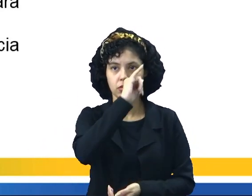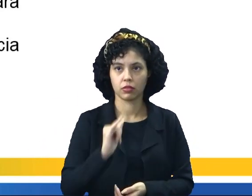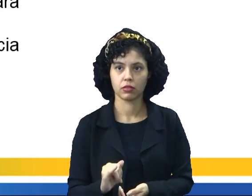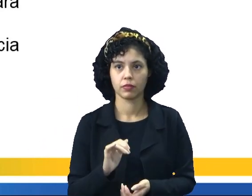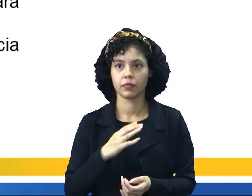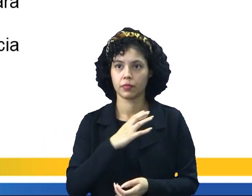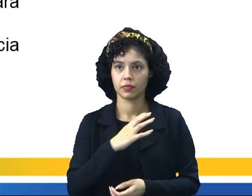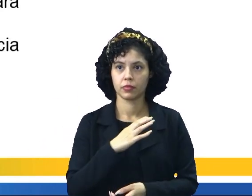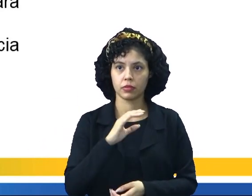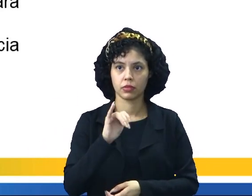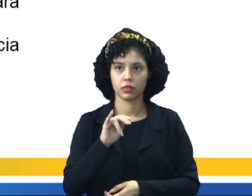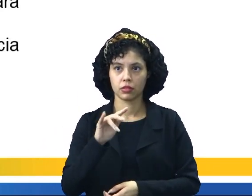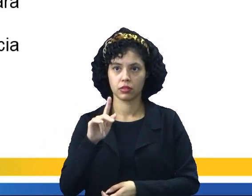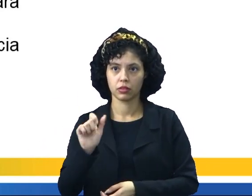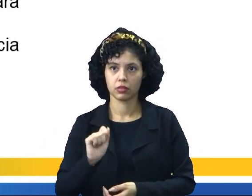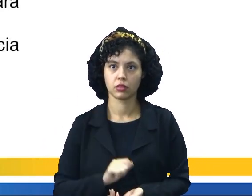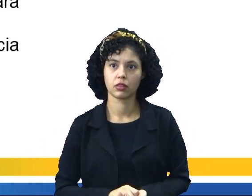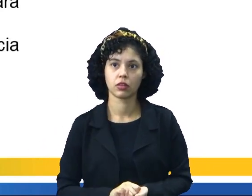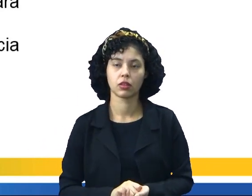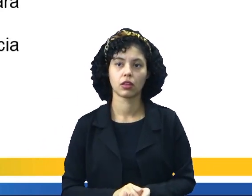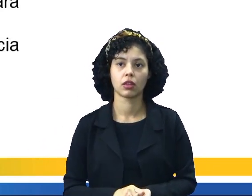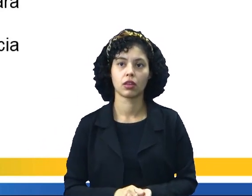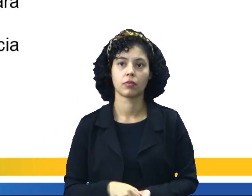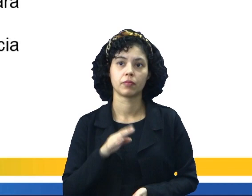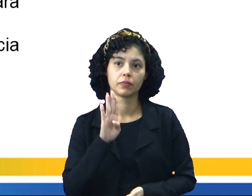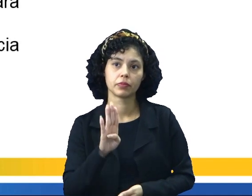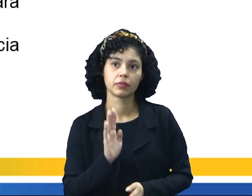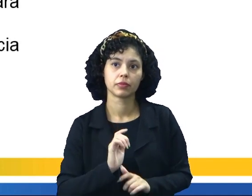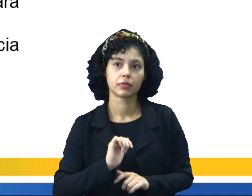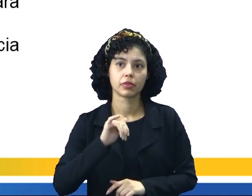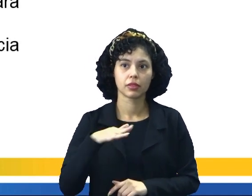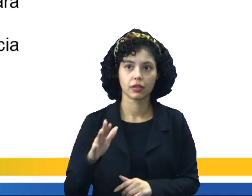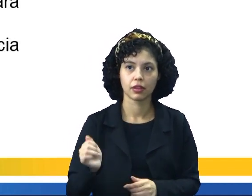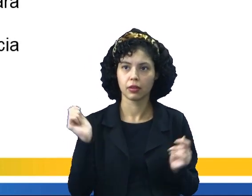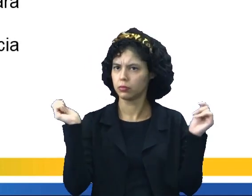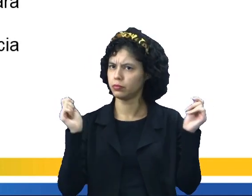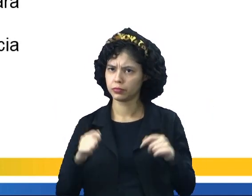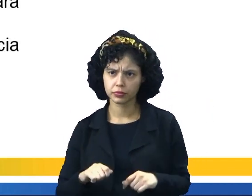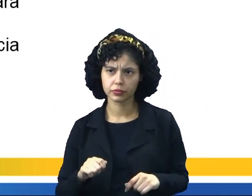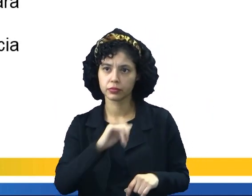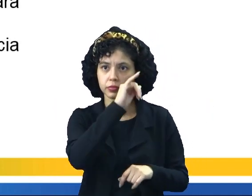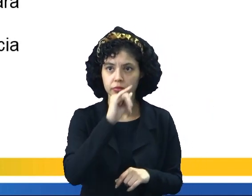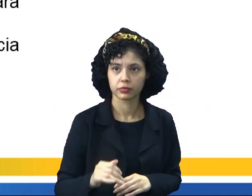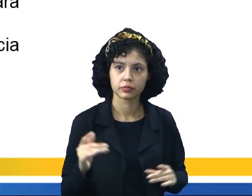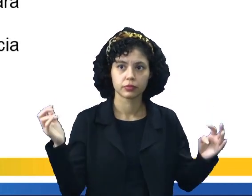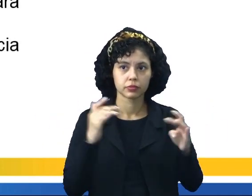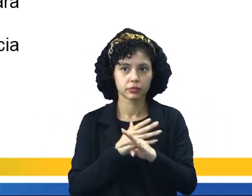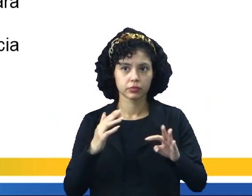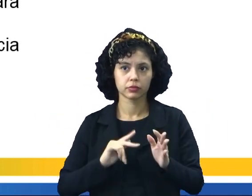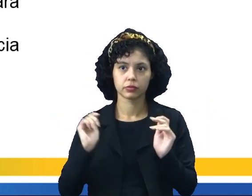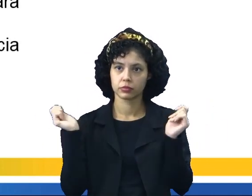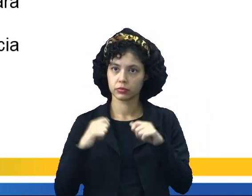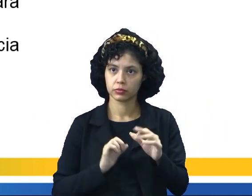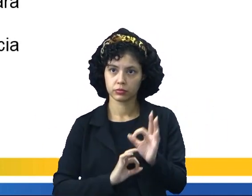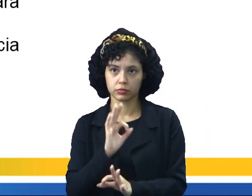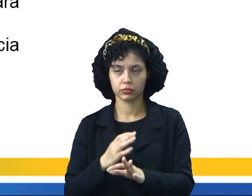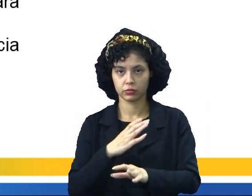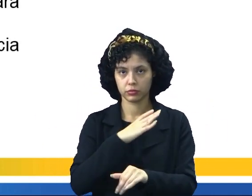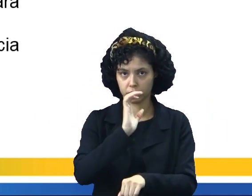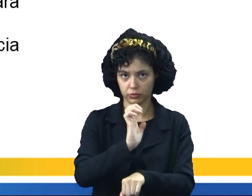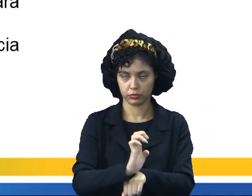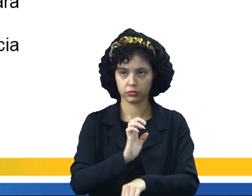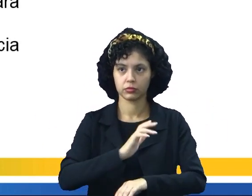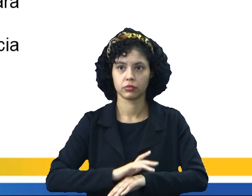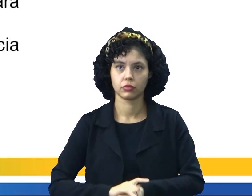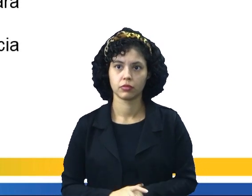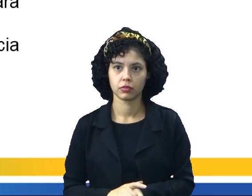a cidade de Chichén Itzá. Letra B. Os maias não possuíam um império centralizado, pois organizavam-se